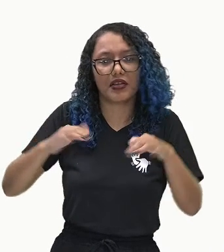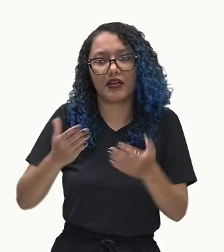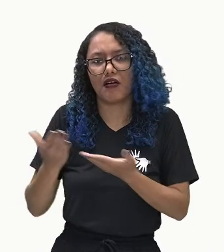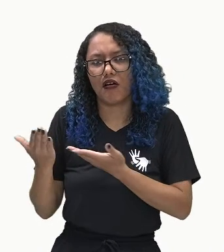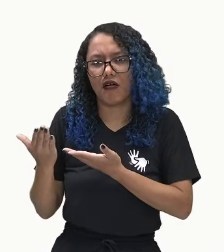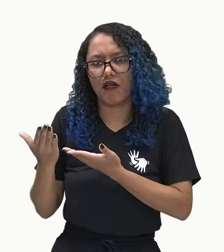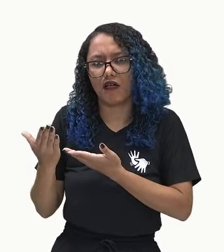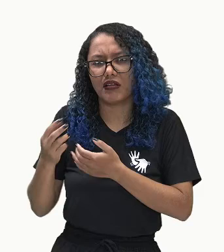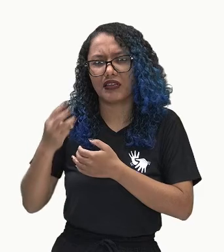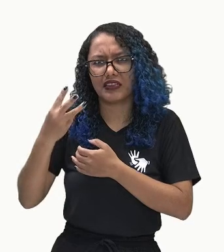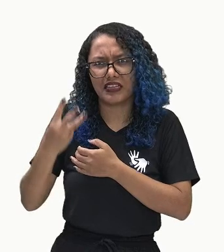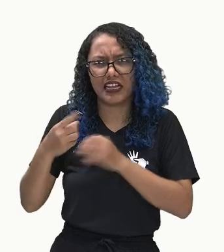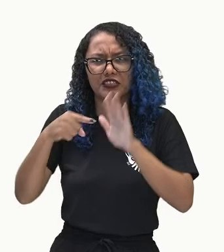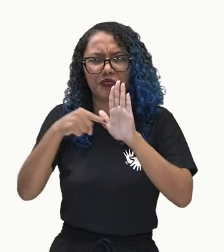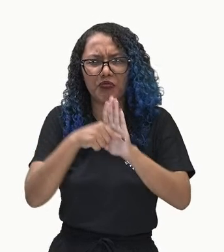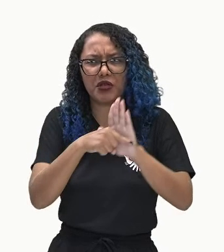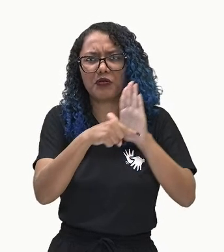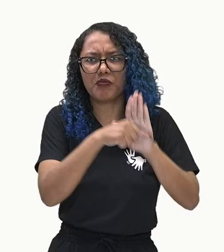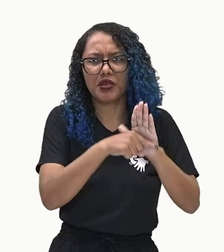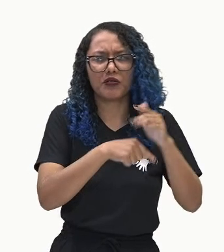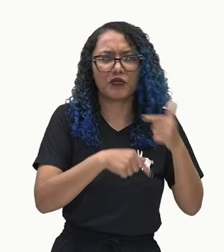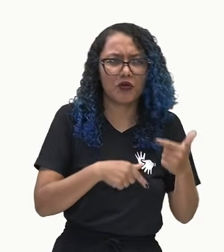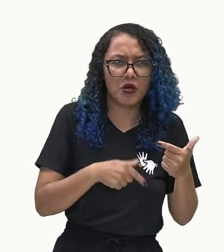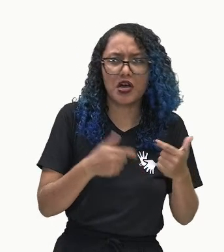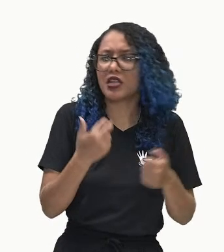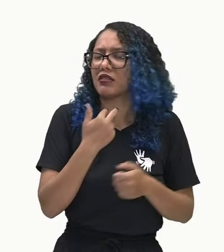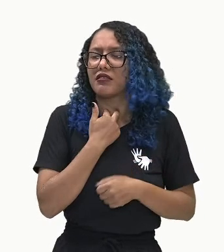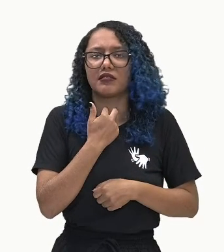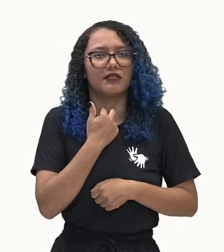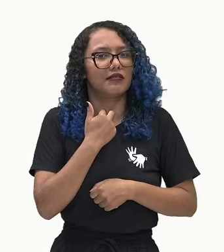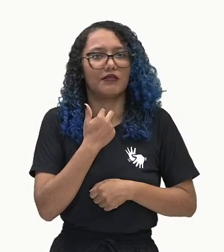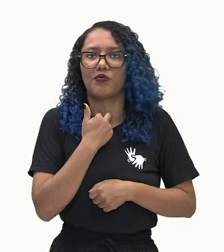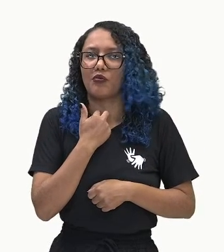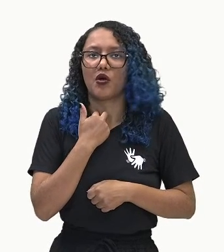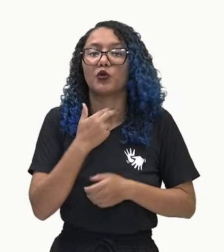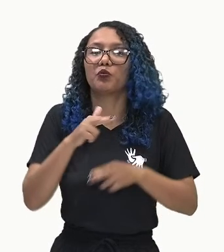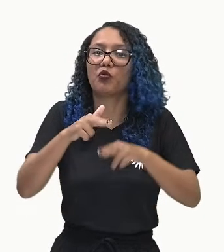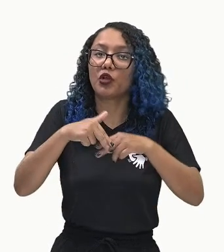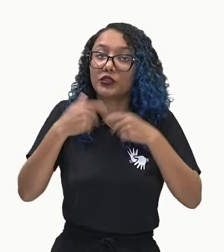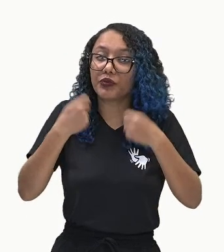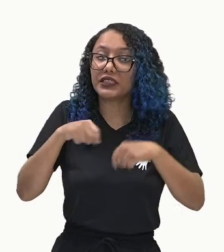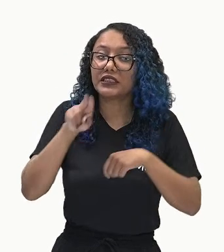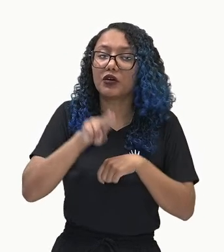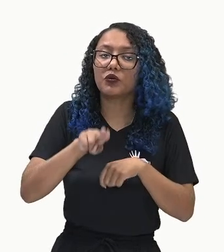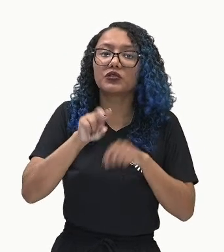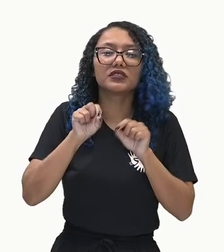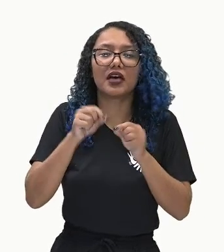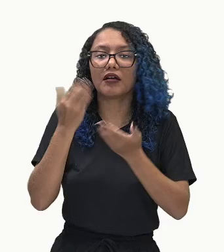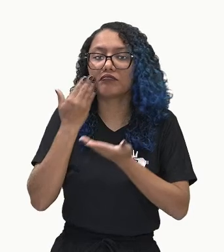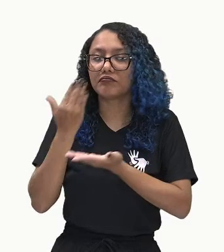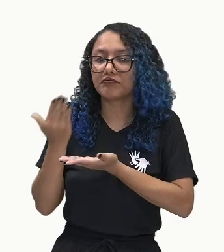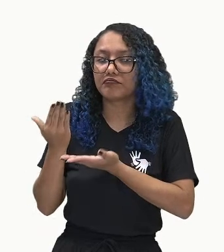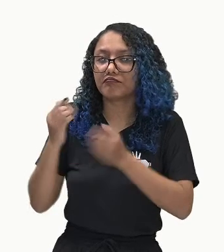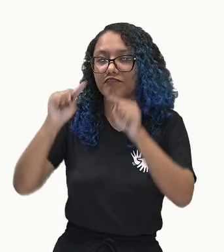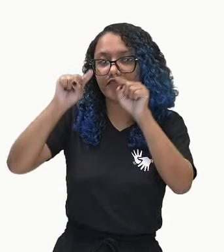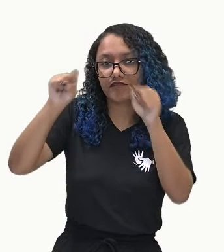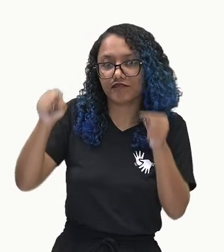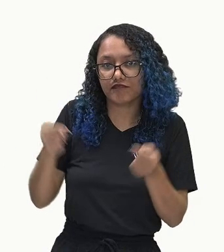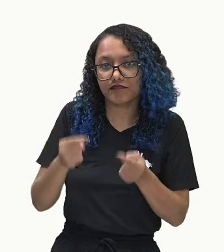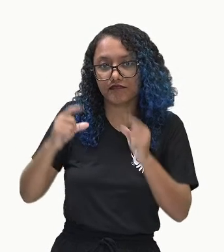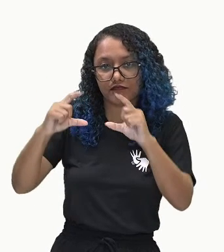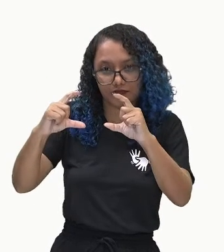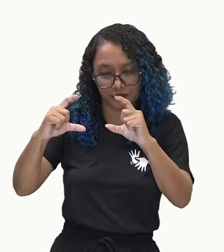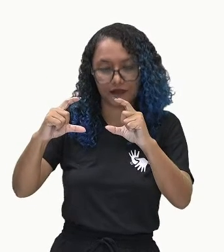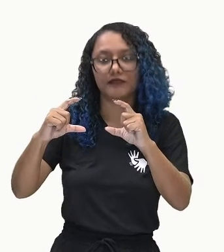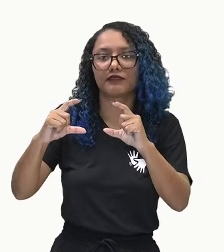dessa maneira menos menos 2. Por esse motivo que a gente separa esses dois sinais com os parênteses, tá